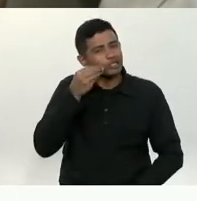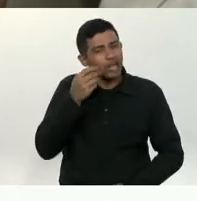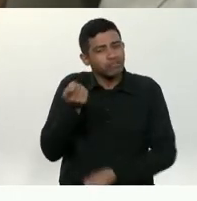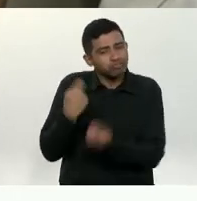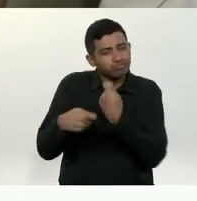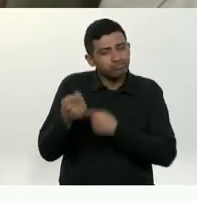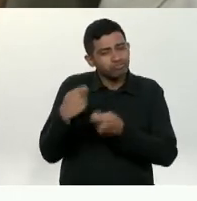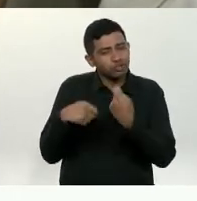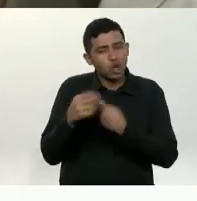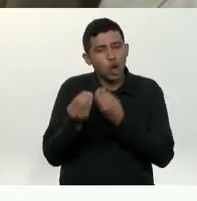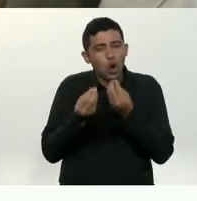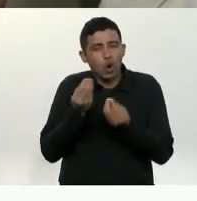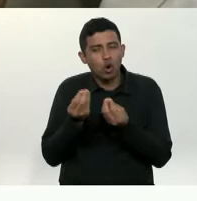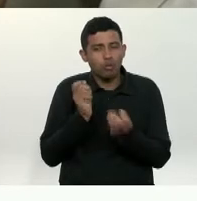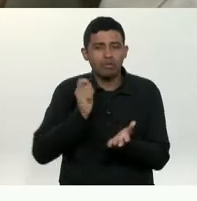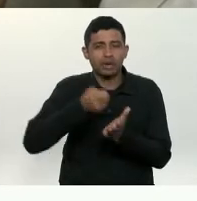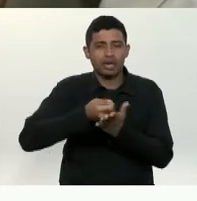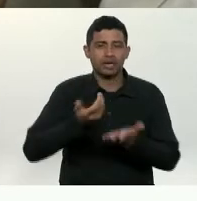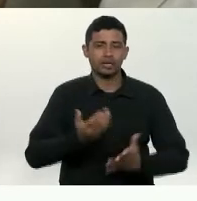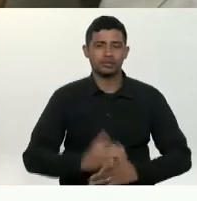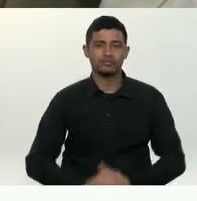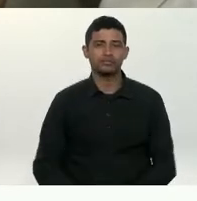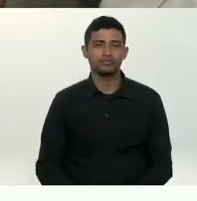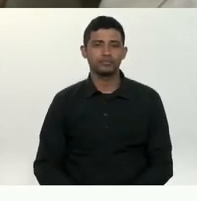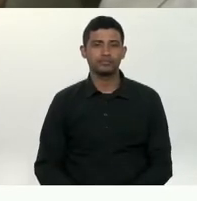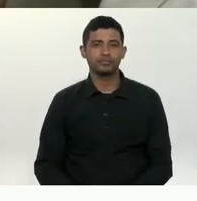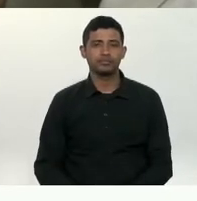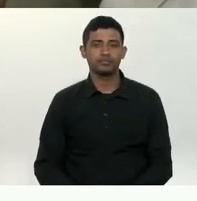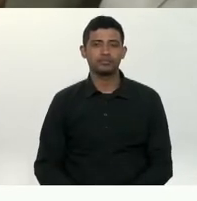sua metodologia de pagamento.